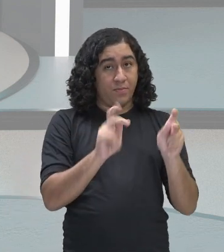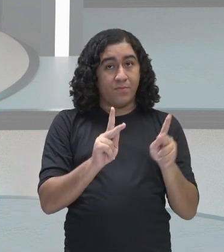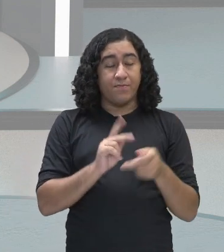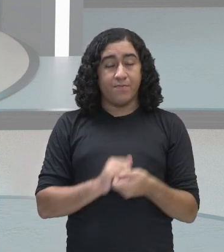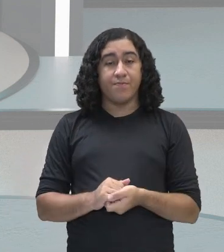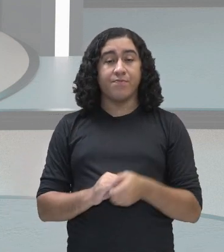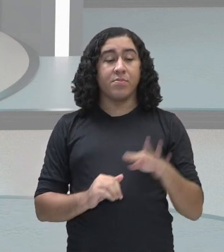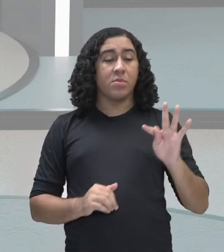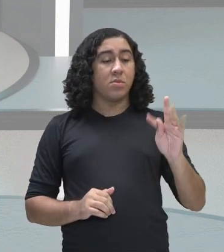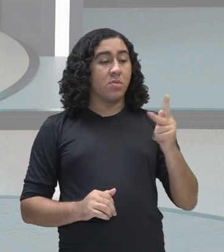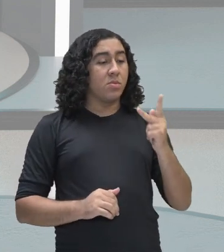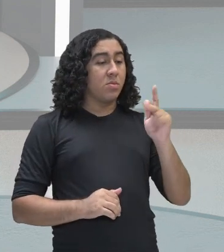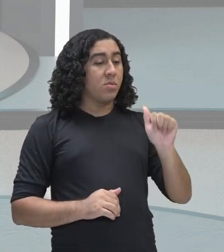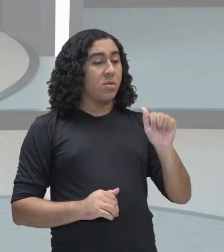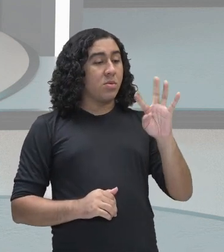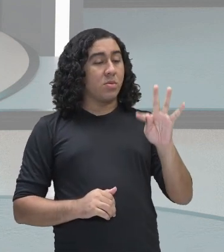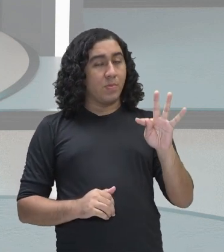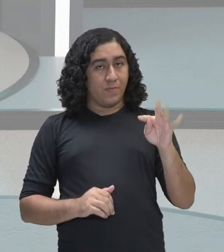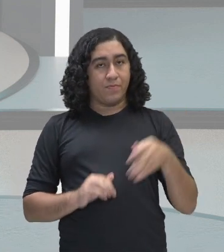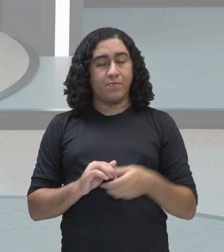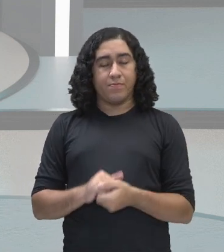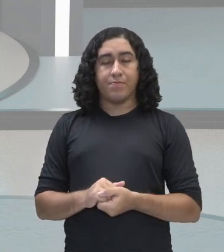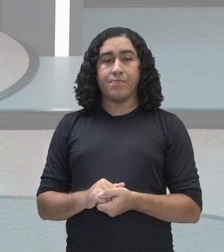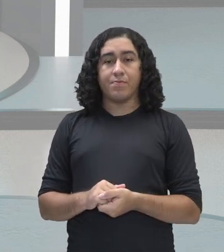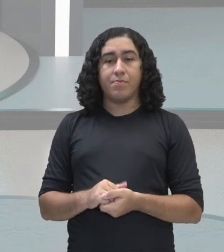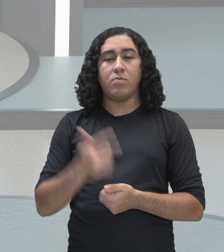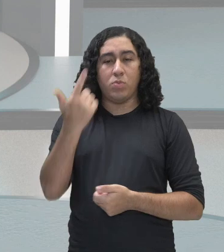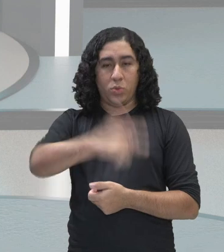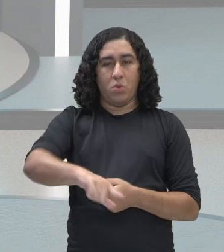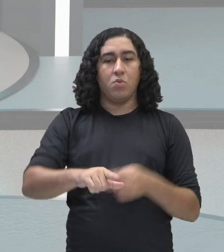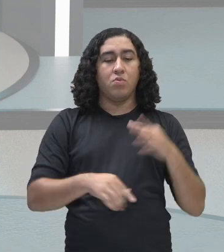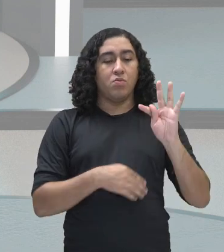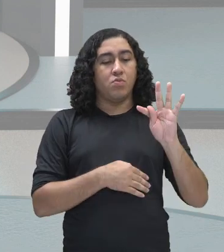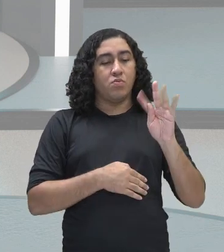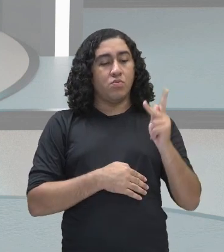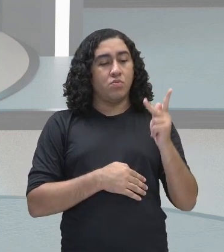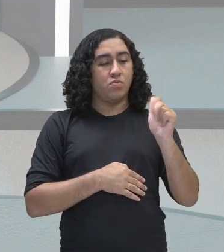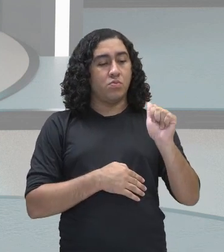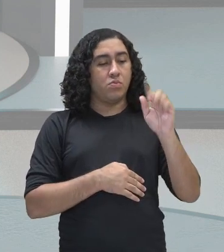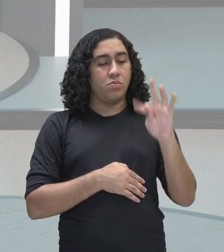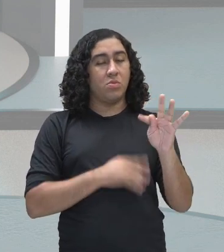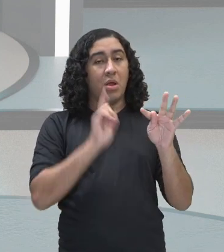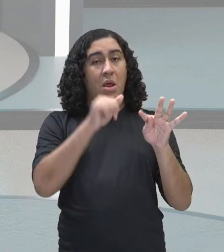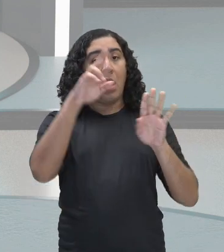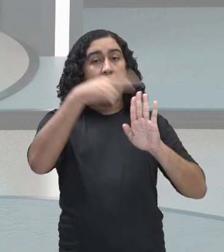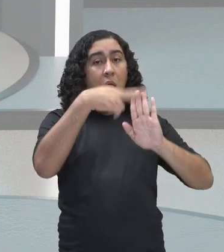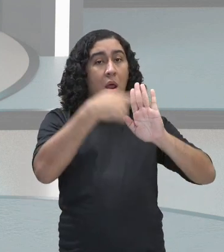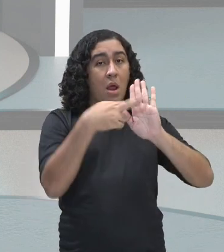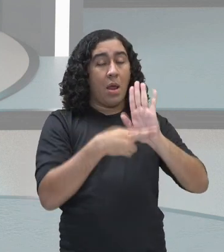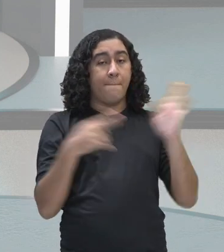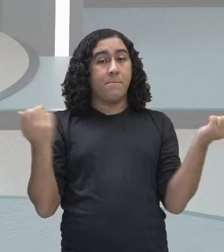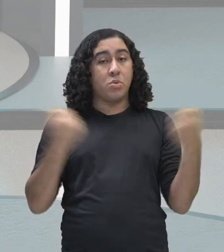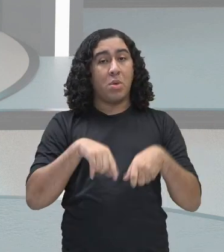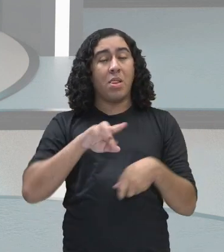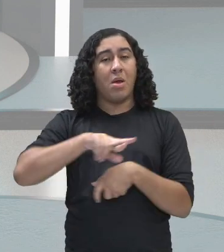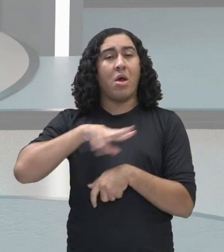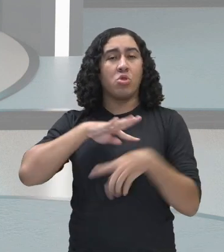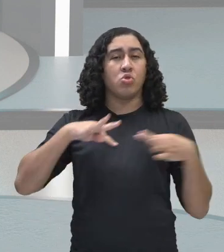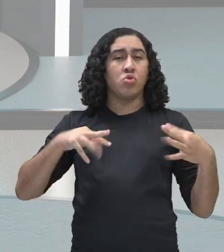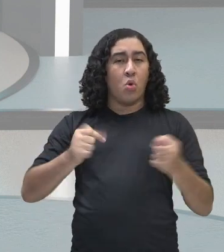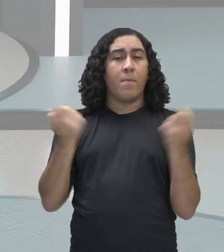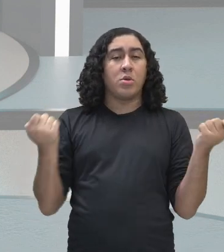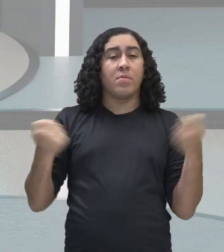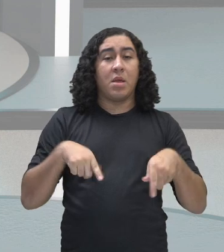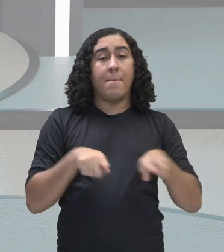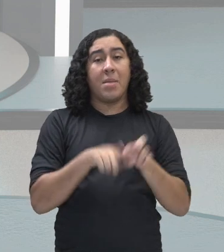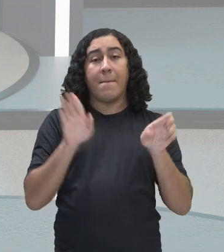falar that, tá bom? Mais uma vez, então, aquela regra, né, que eu falei, que não serve para todas as situações, mas para a grande